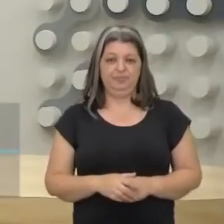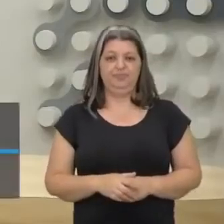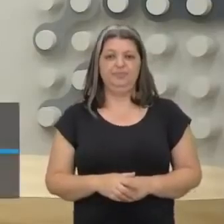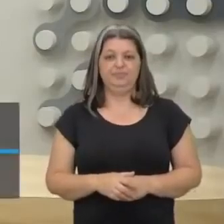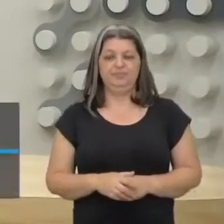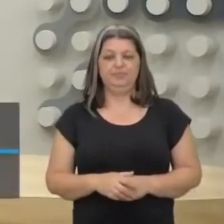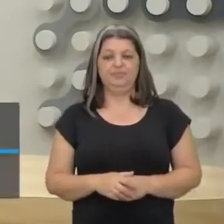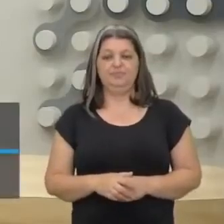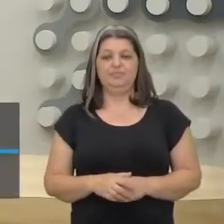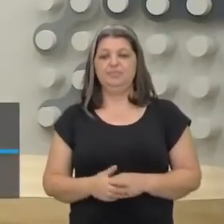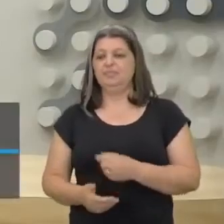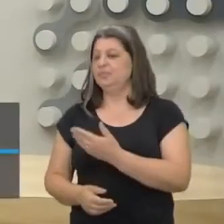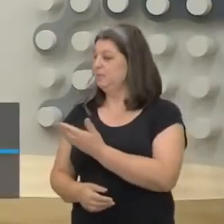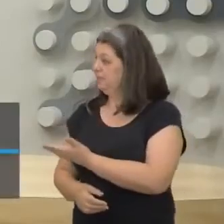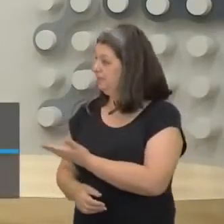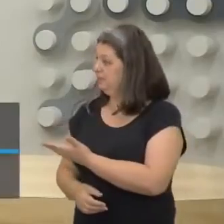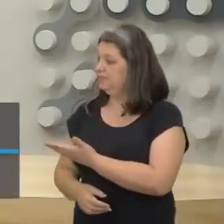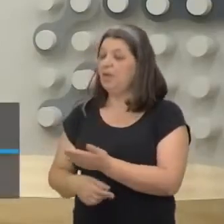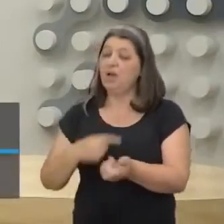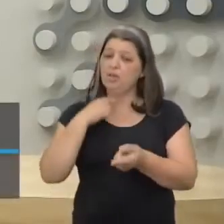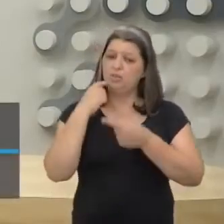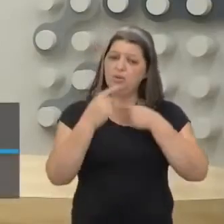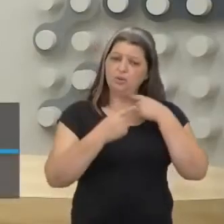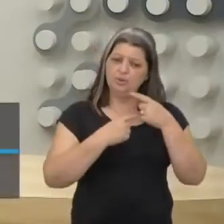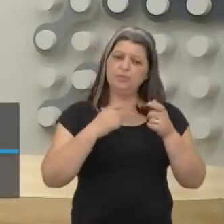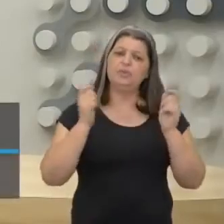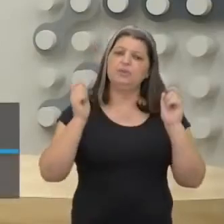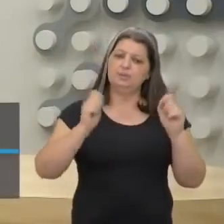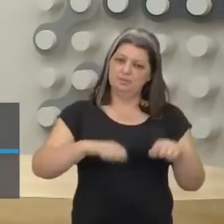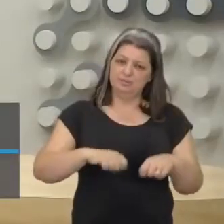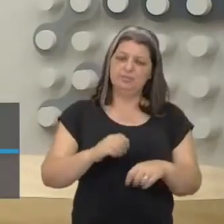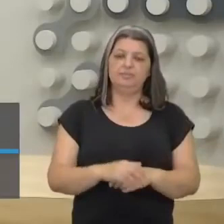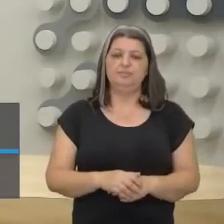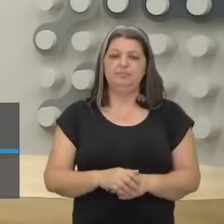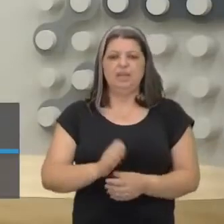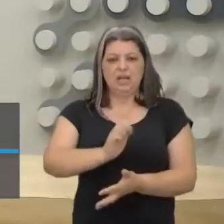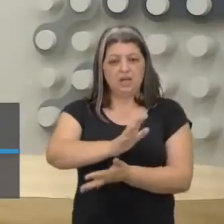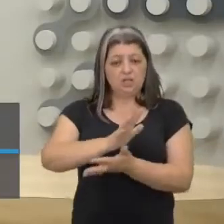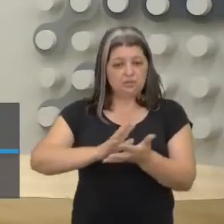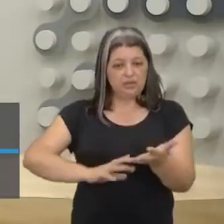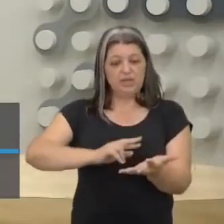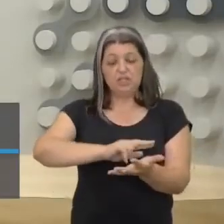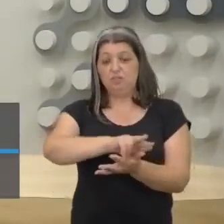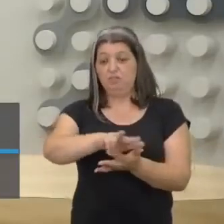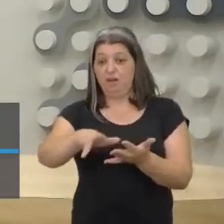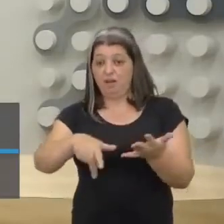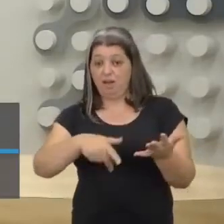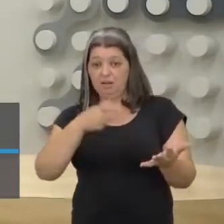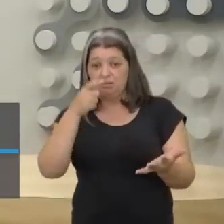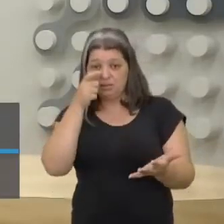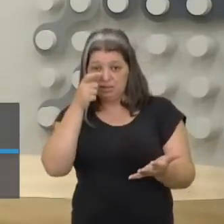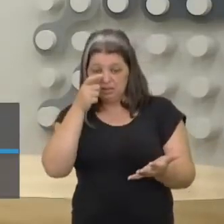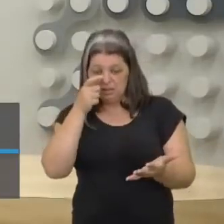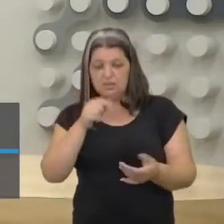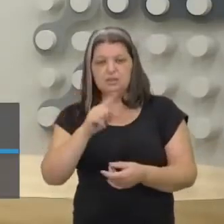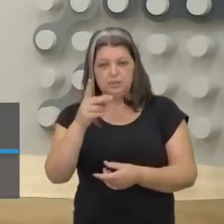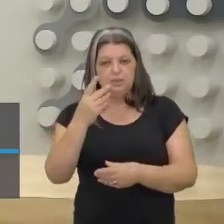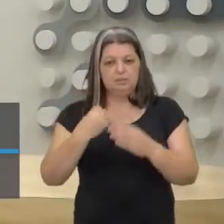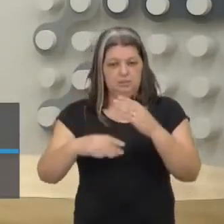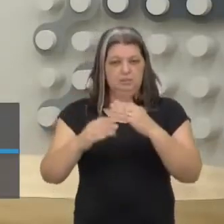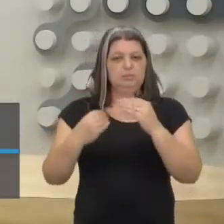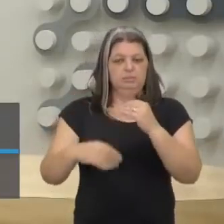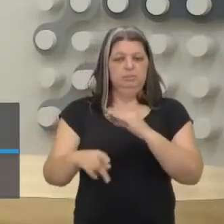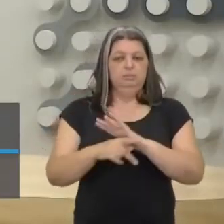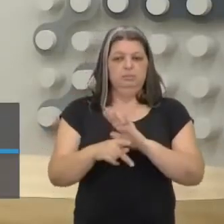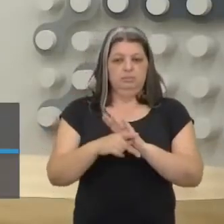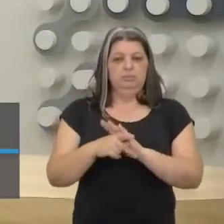CMSP_EM, e tirar dúvidas, falar com a gente. Os professores têm mandado muitas atividades, muito interessante. A gente vai compartilhar assim que possível, viu, professores?